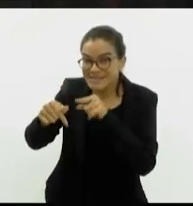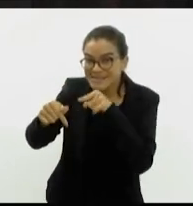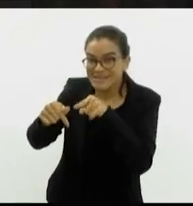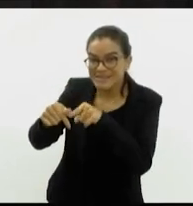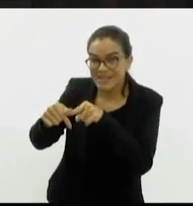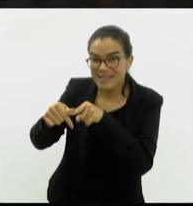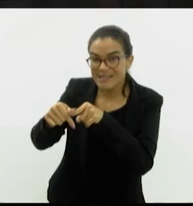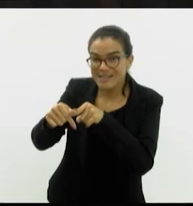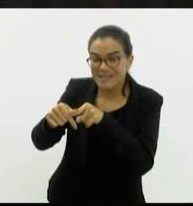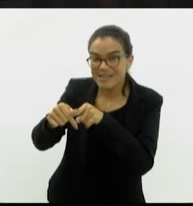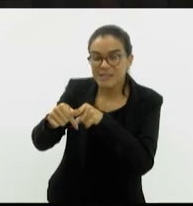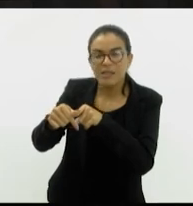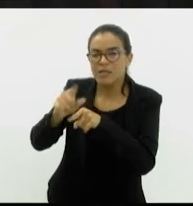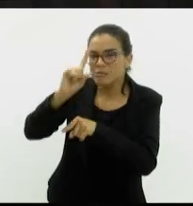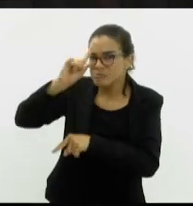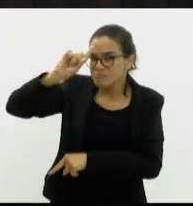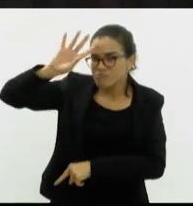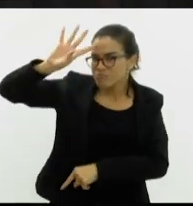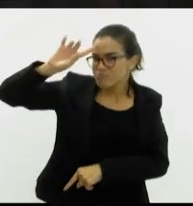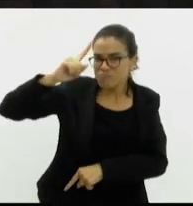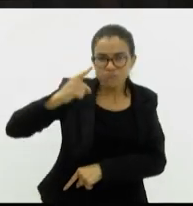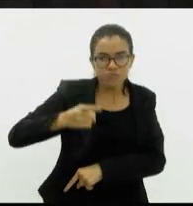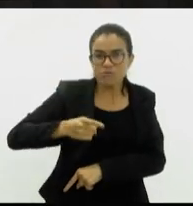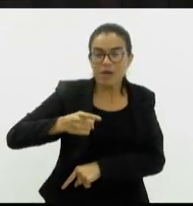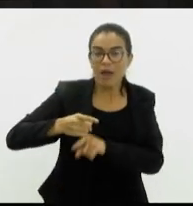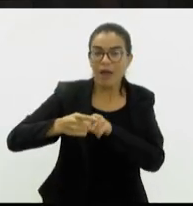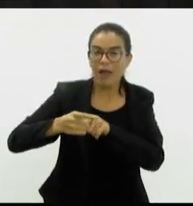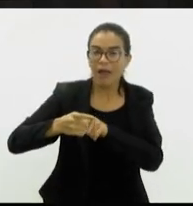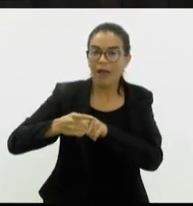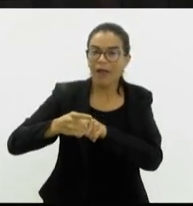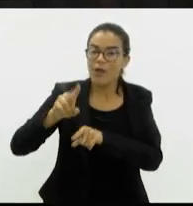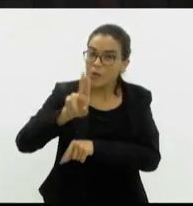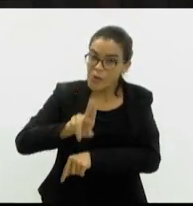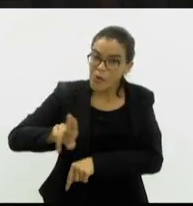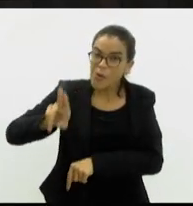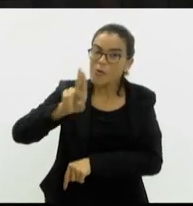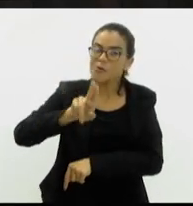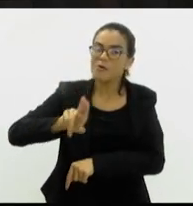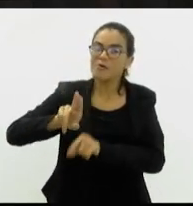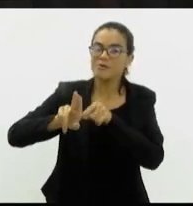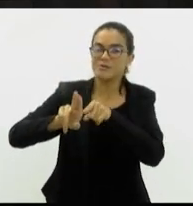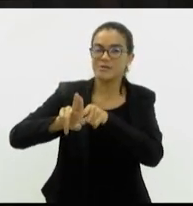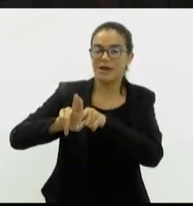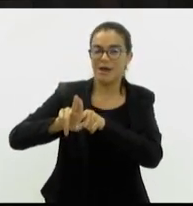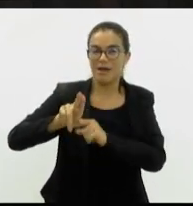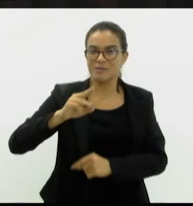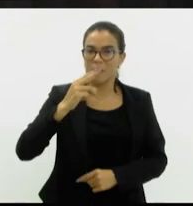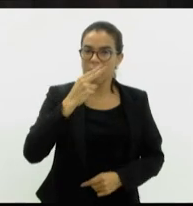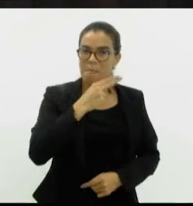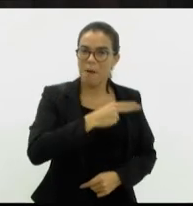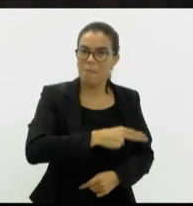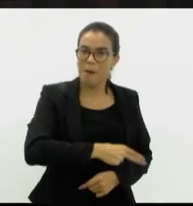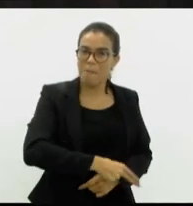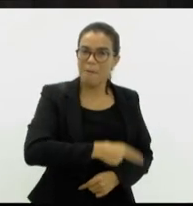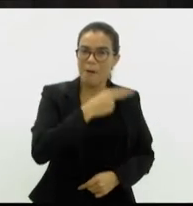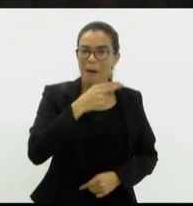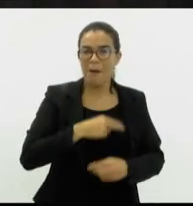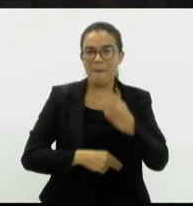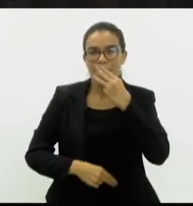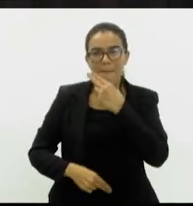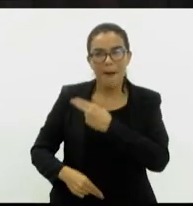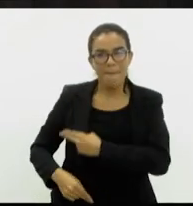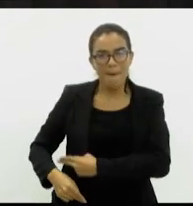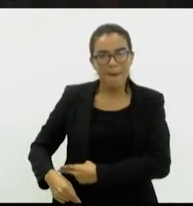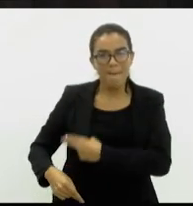1997 determinando que ISO ocorresse e mostra a matéria